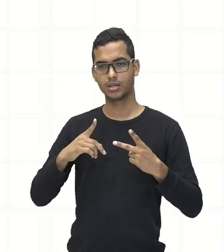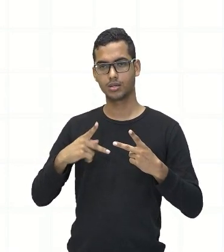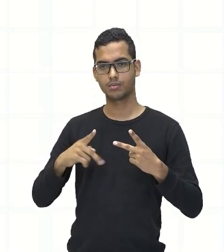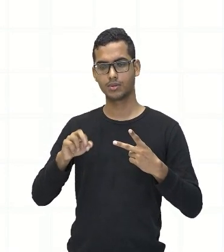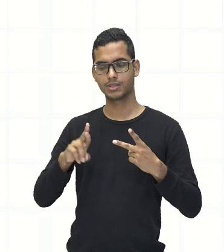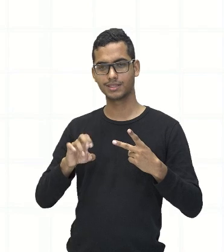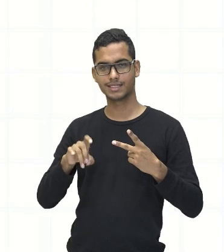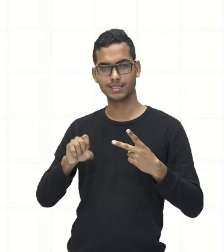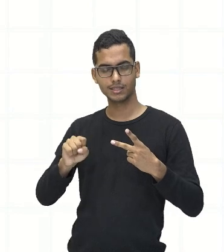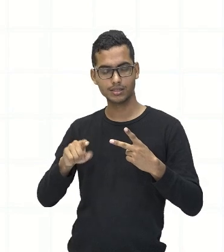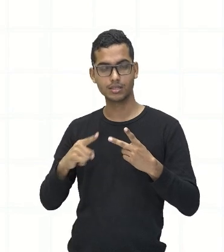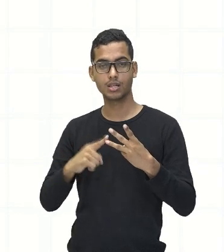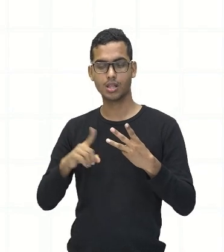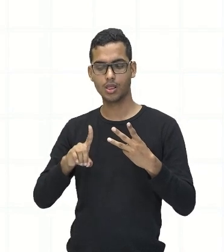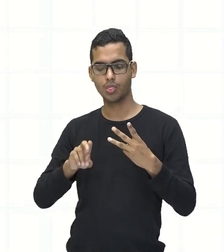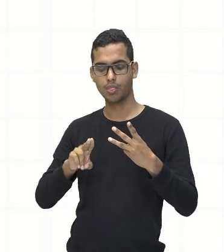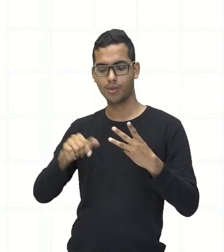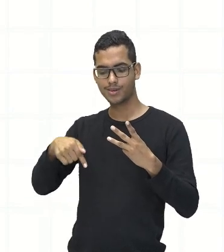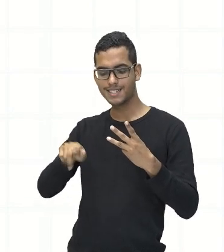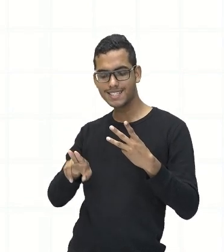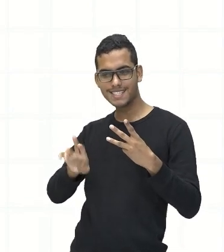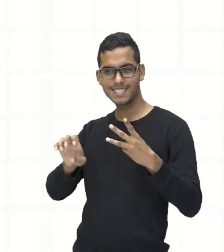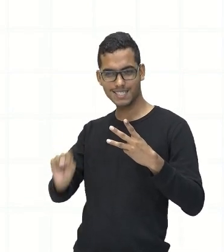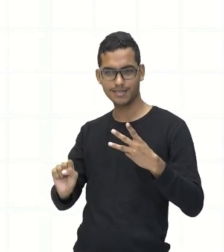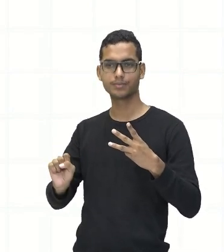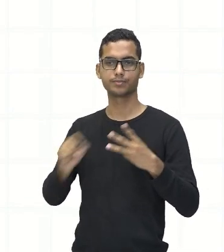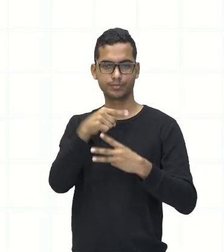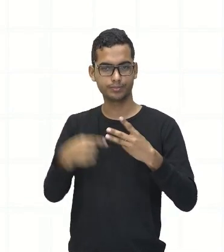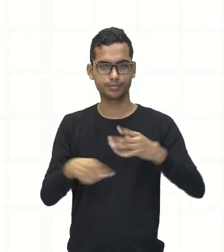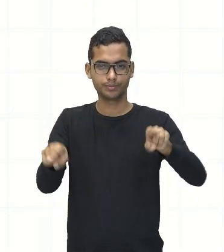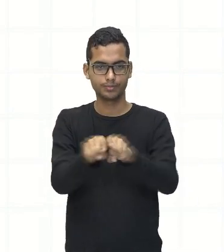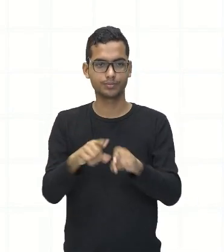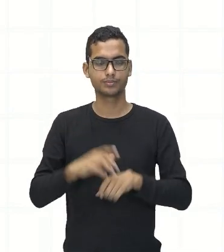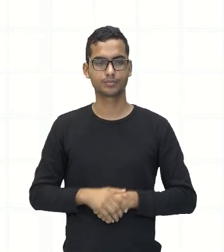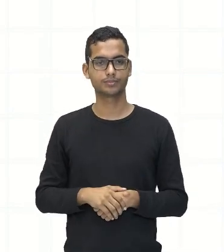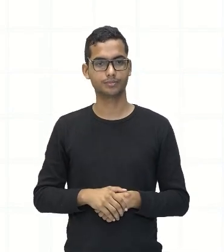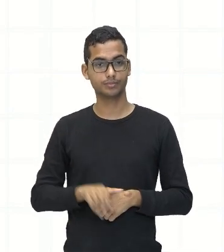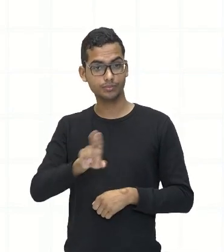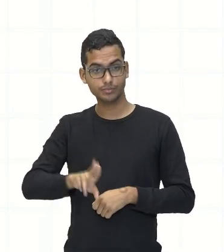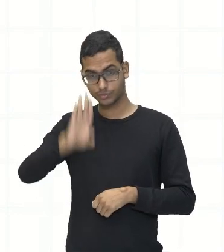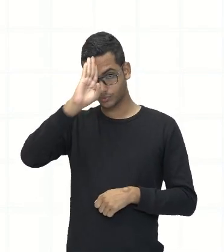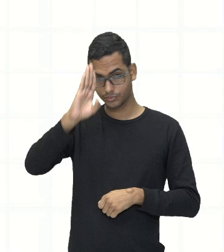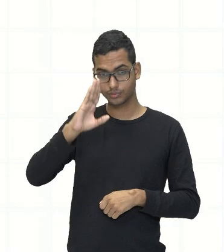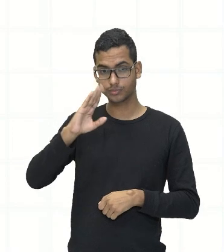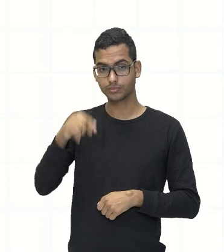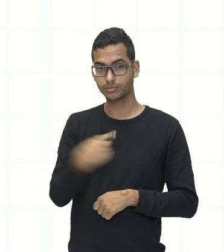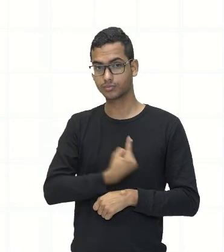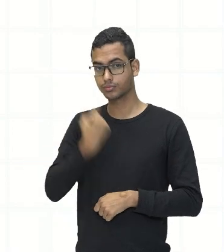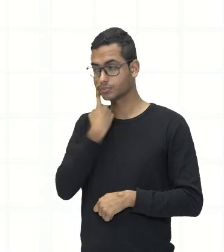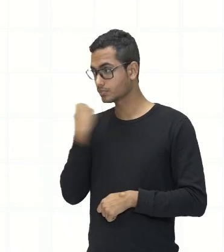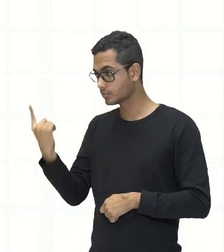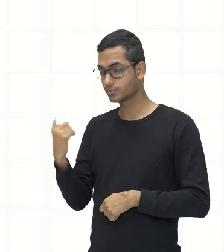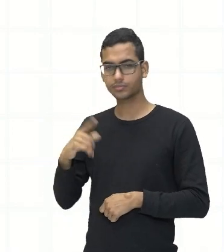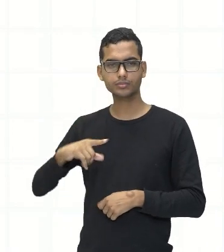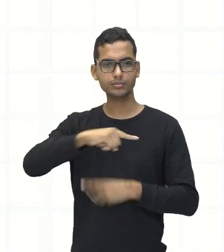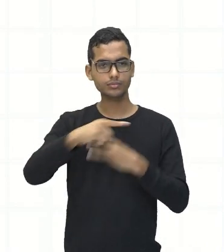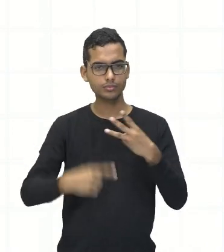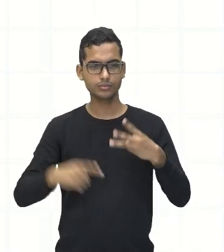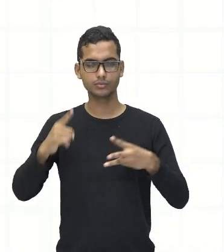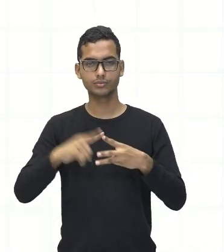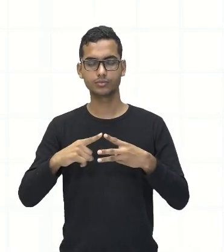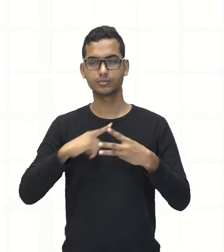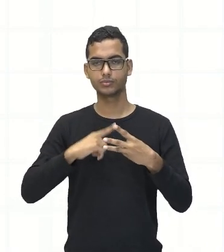são justamente esses aqui, né? Senhor, senhorita e Vossa Senhoria um pouco menos. E